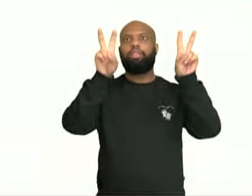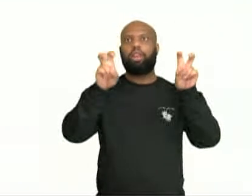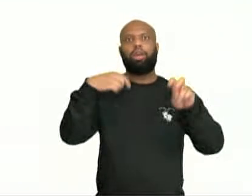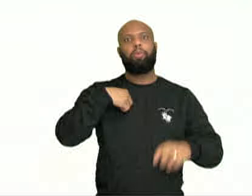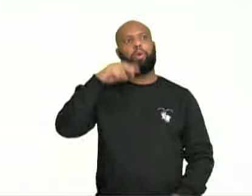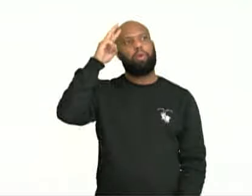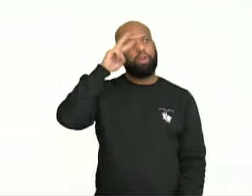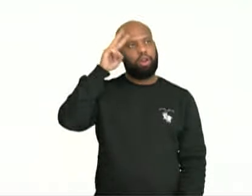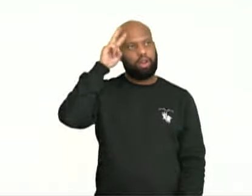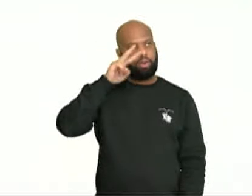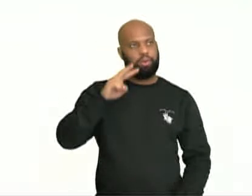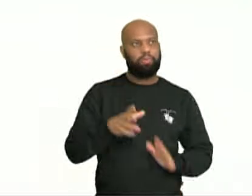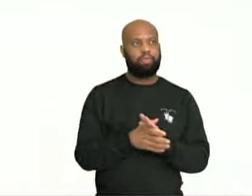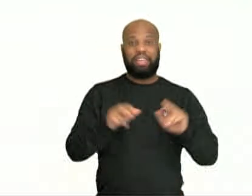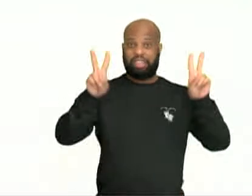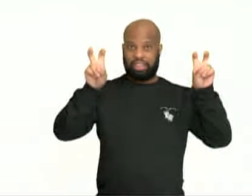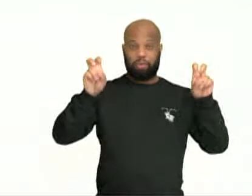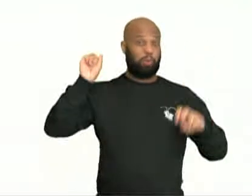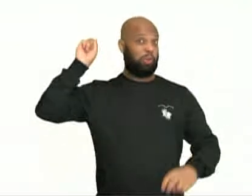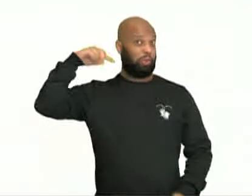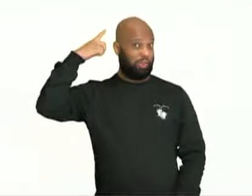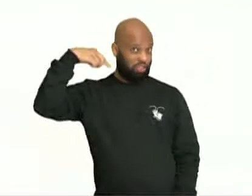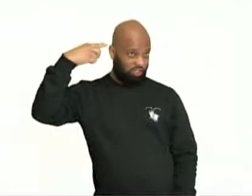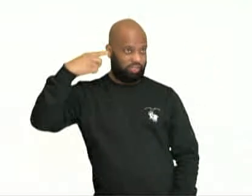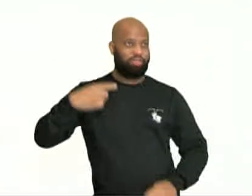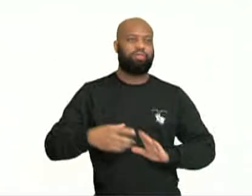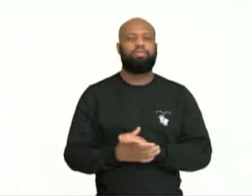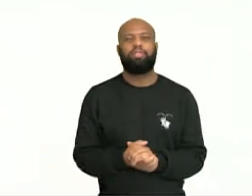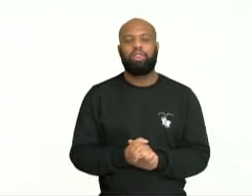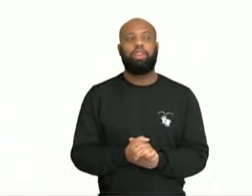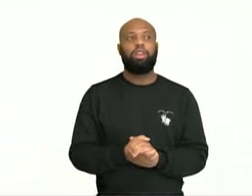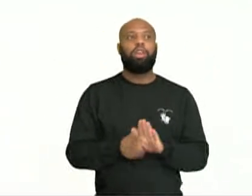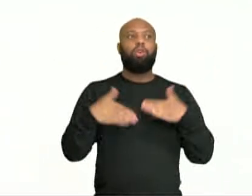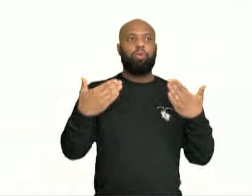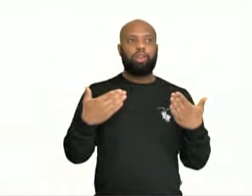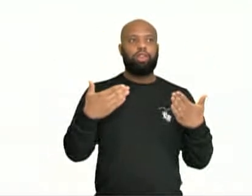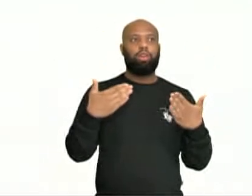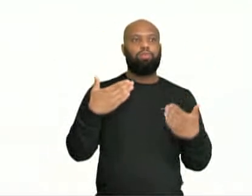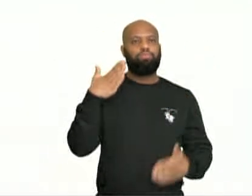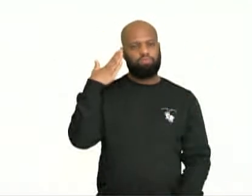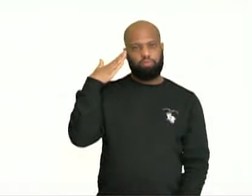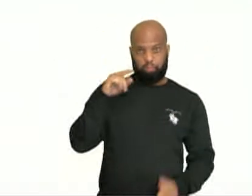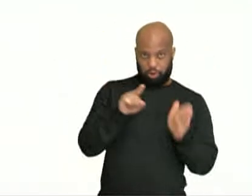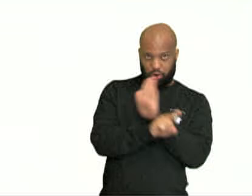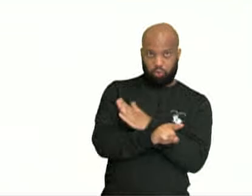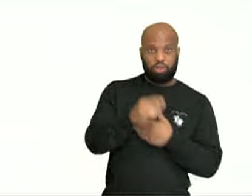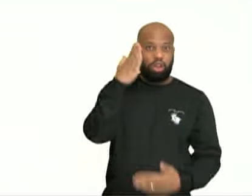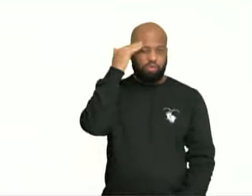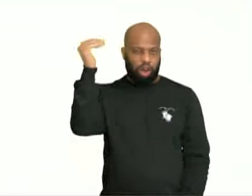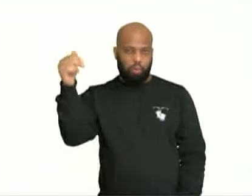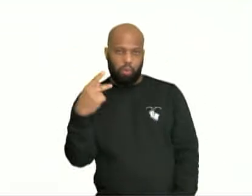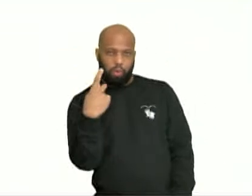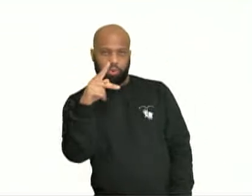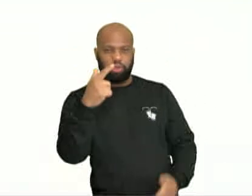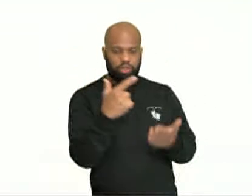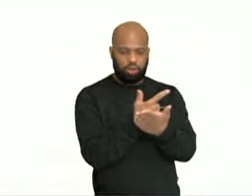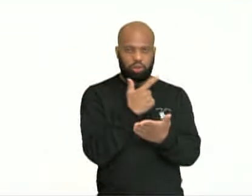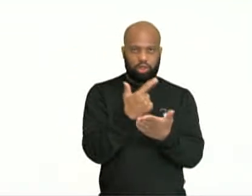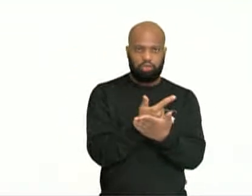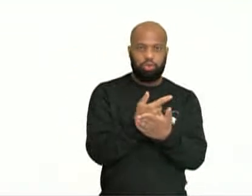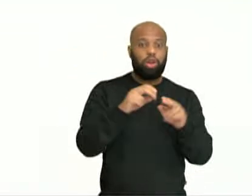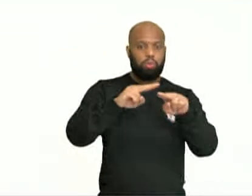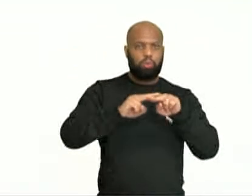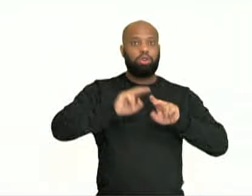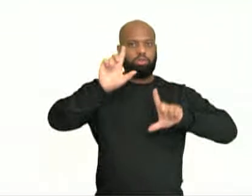muito, Doidinho, de José Lins do Rego. A popularização de sua obra literária se deve muito à